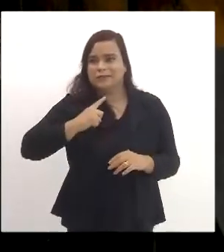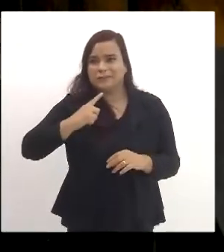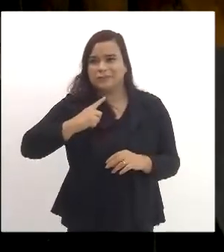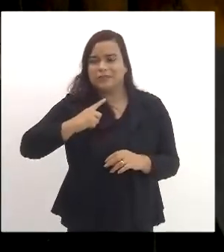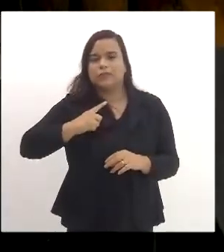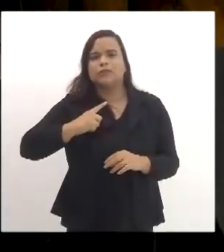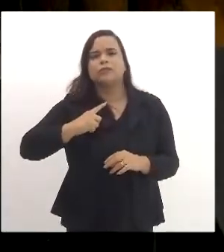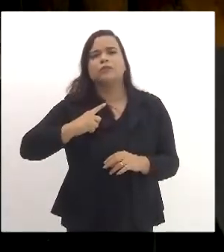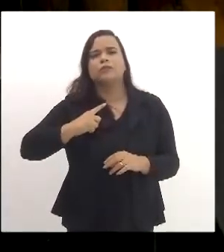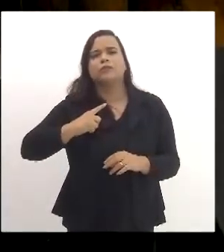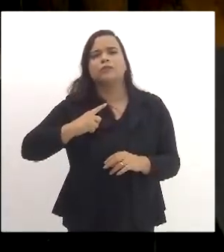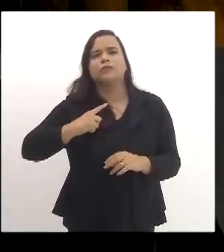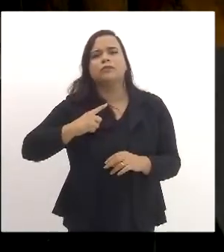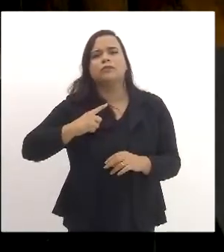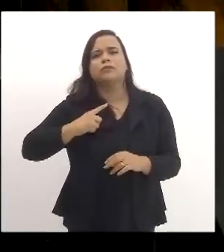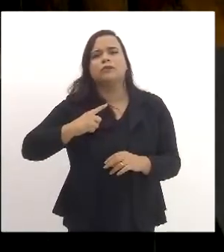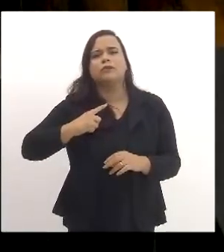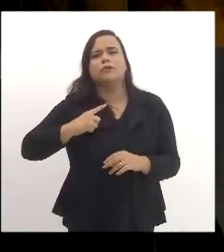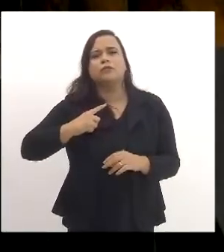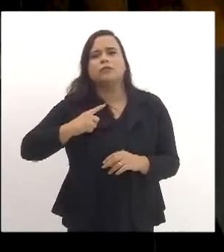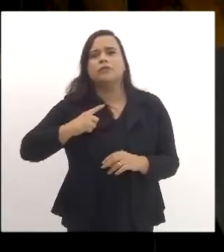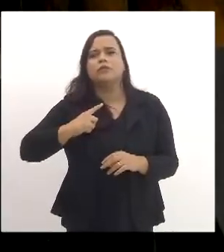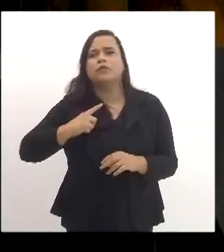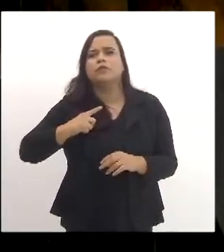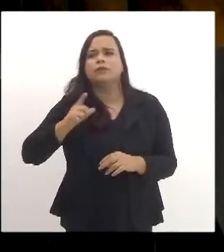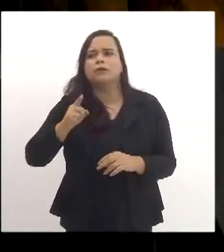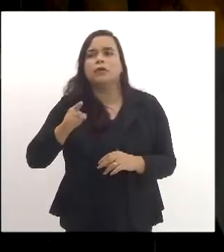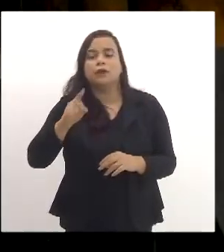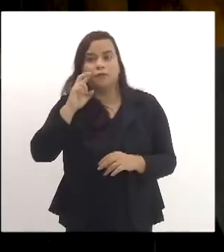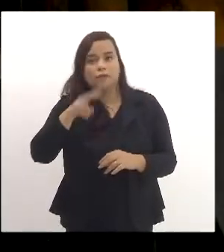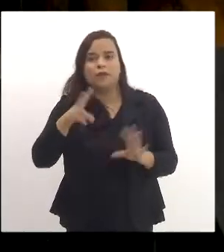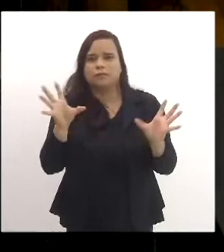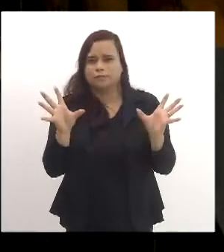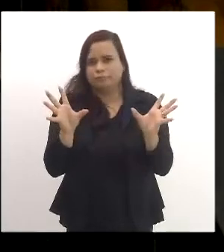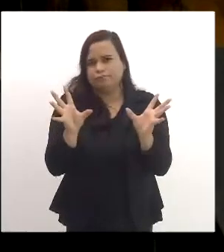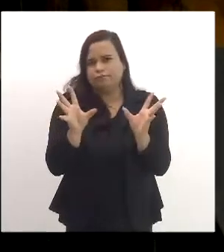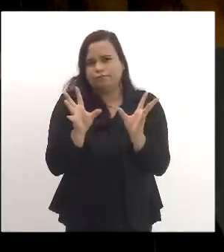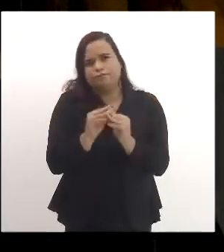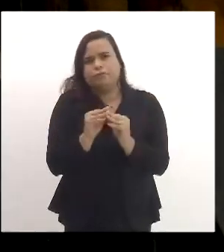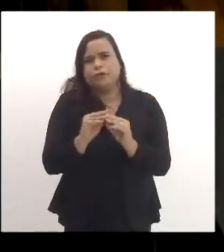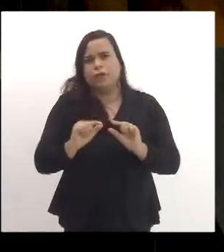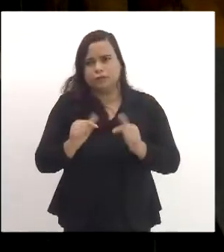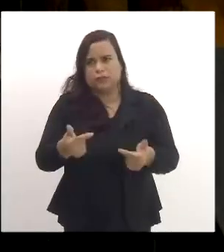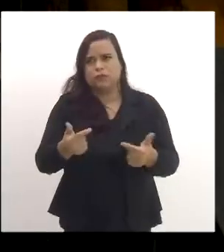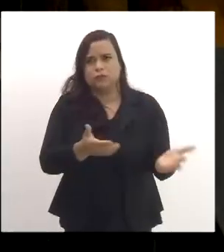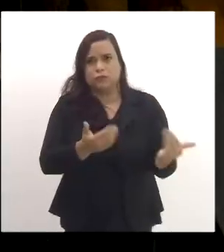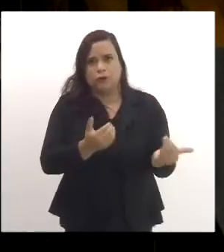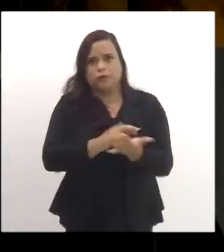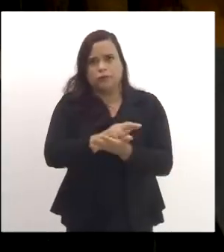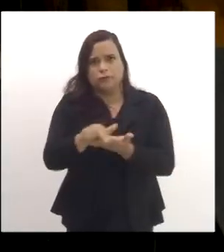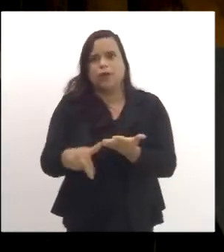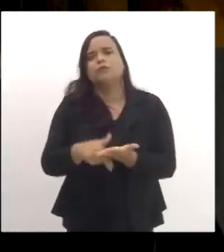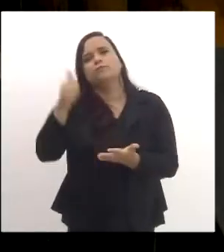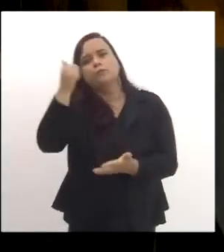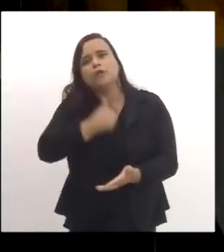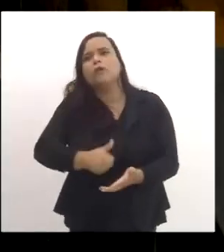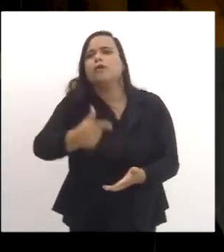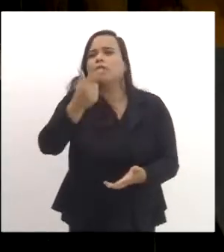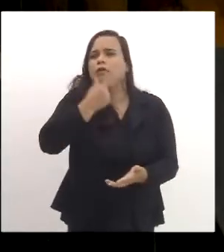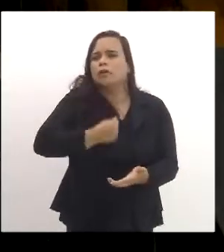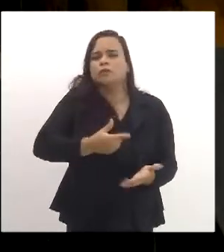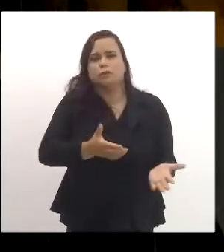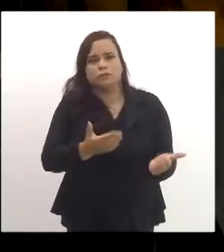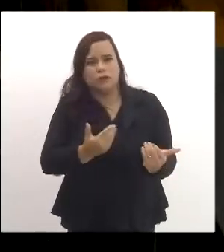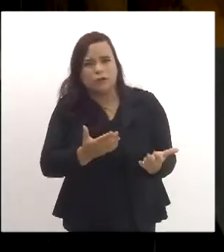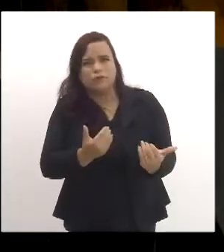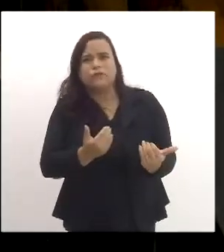vitória mais humanos. Dirijo assim esta breve intervenção aos jovens, às mulheres e homens